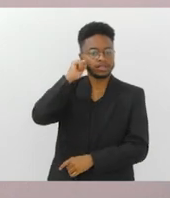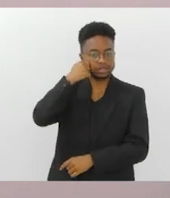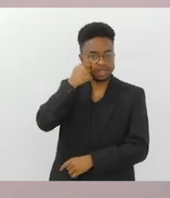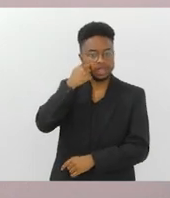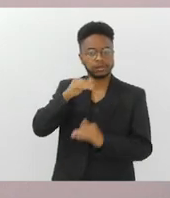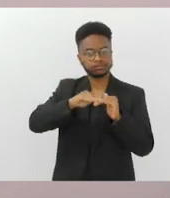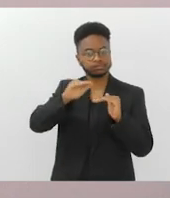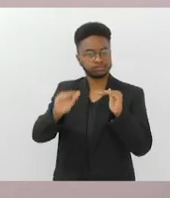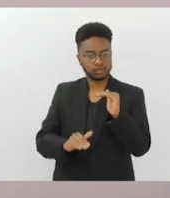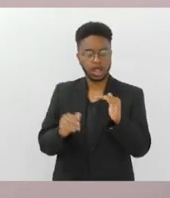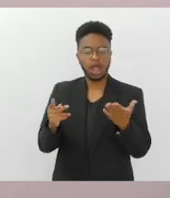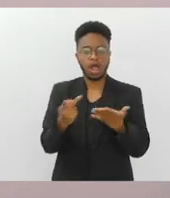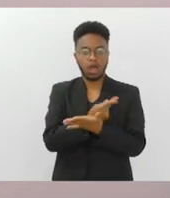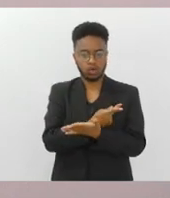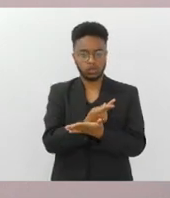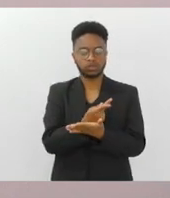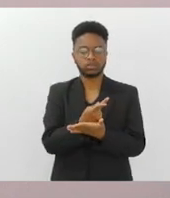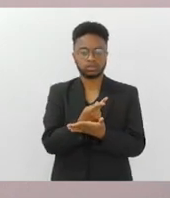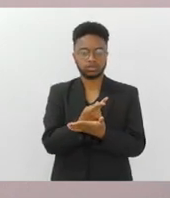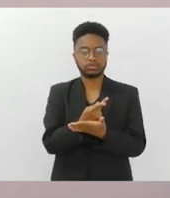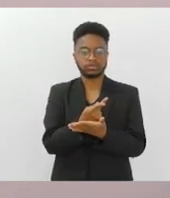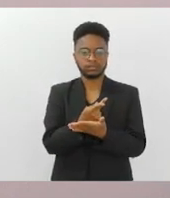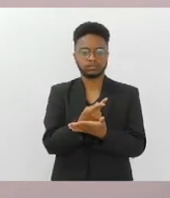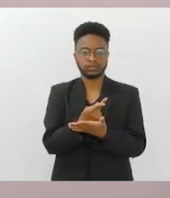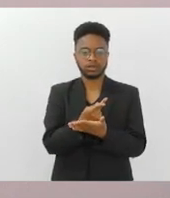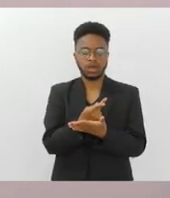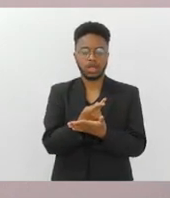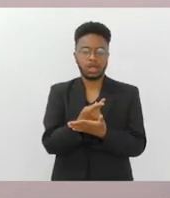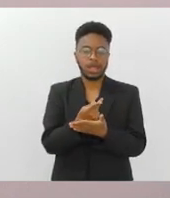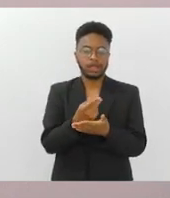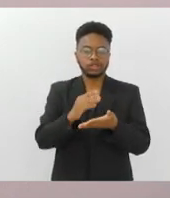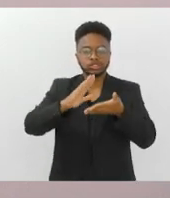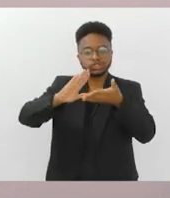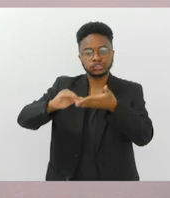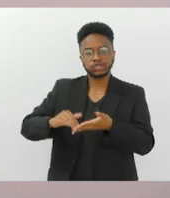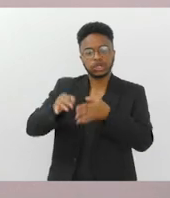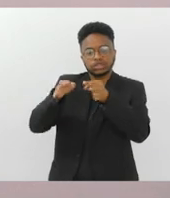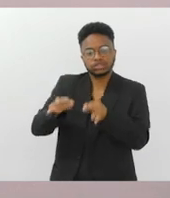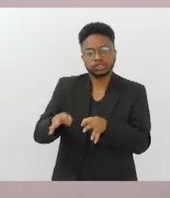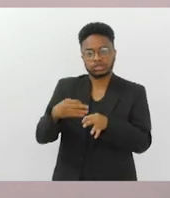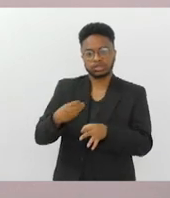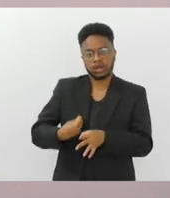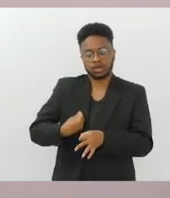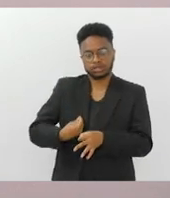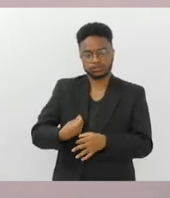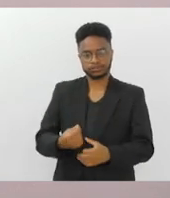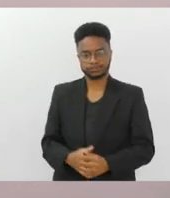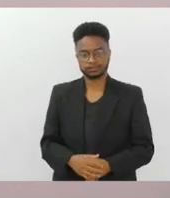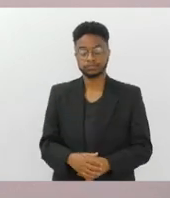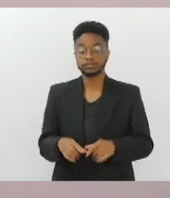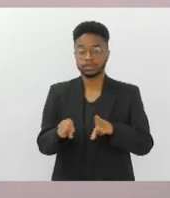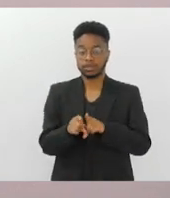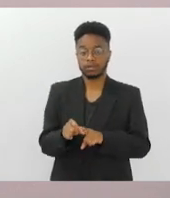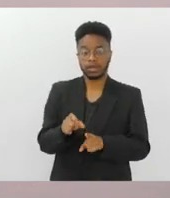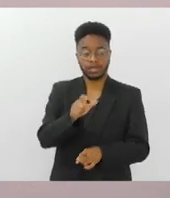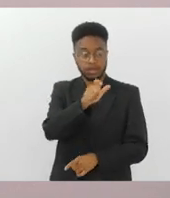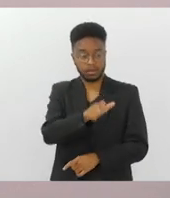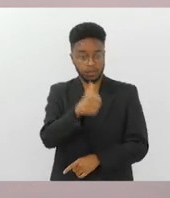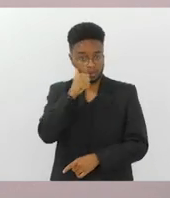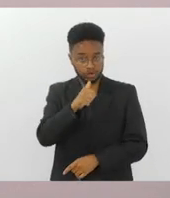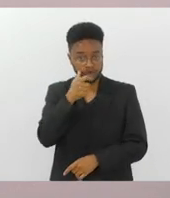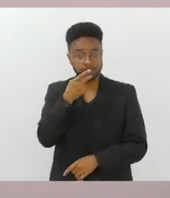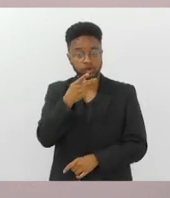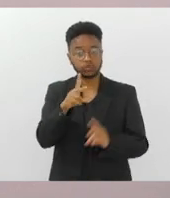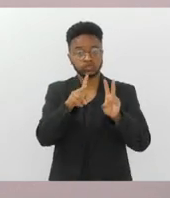essa situação extremamente violadora da sua dignidade humana. E a Mariluce também trouxe aqui a questão das